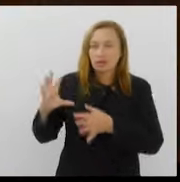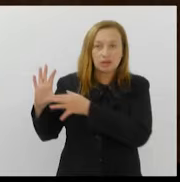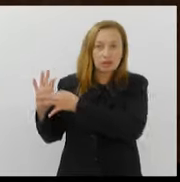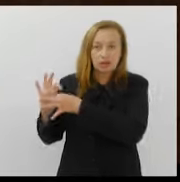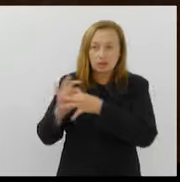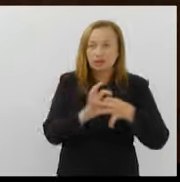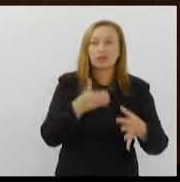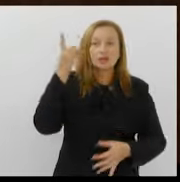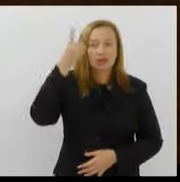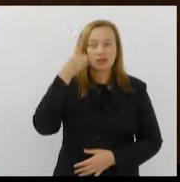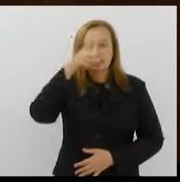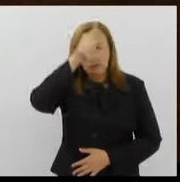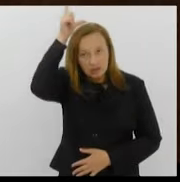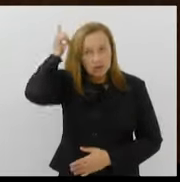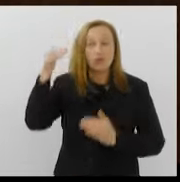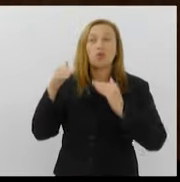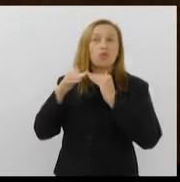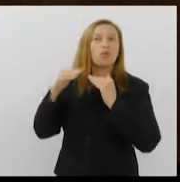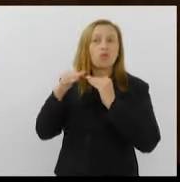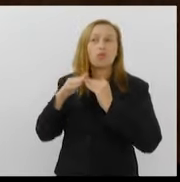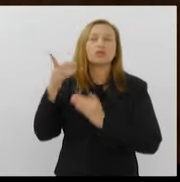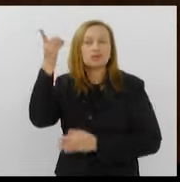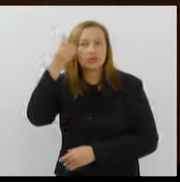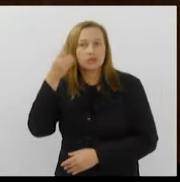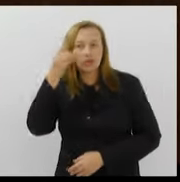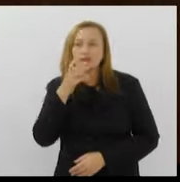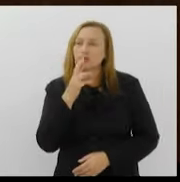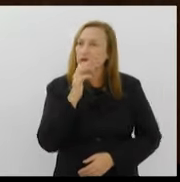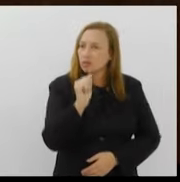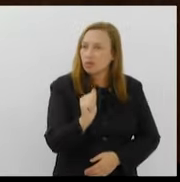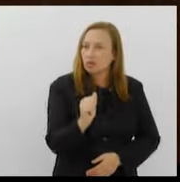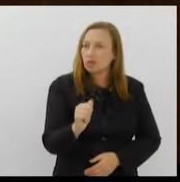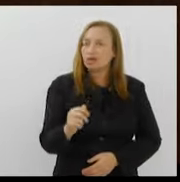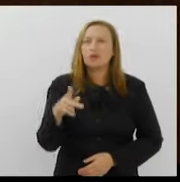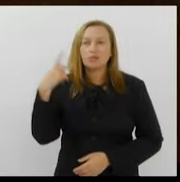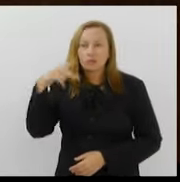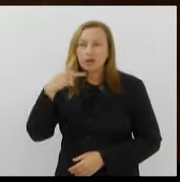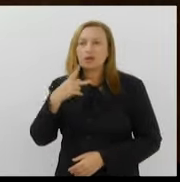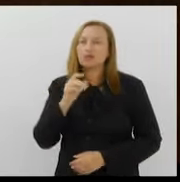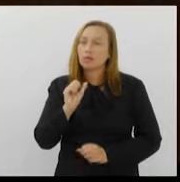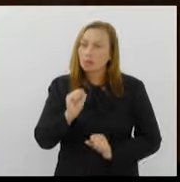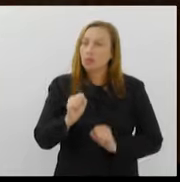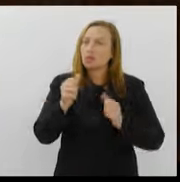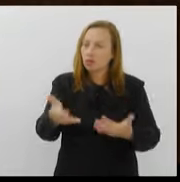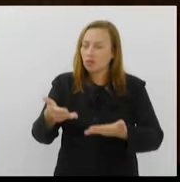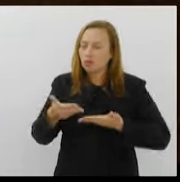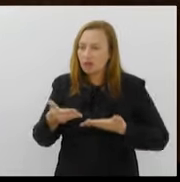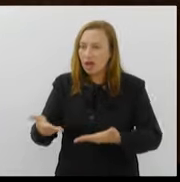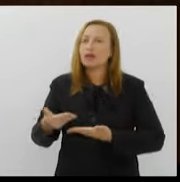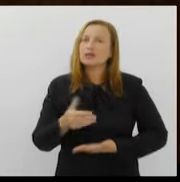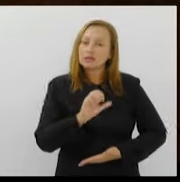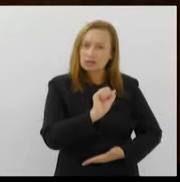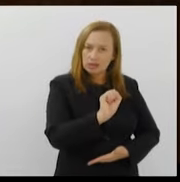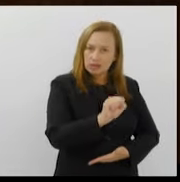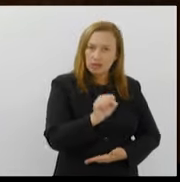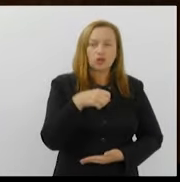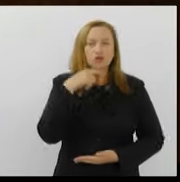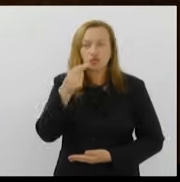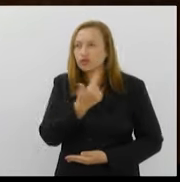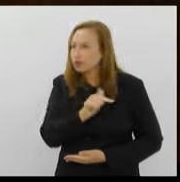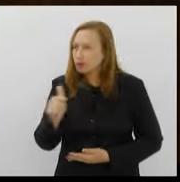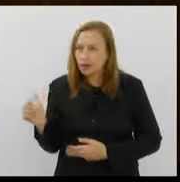Paulo, quero dizer que eu concordo com o deputado Amorim quando ele diz que o parlamento pode convocar. Pode, não há dúvida,